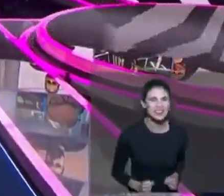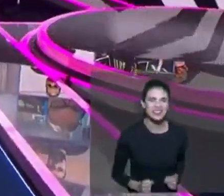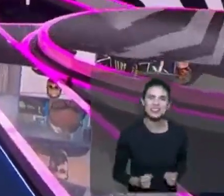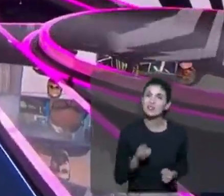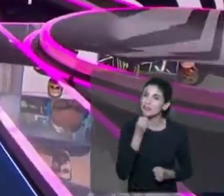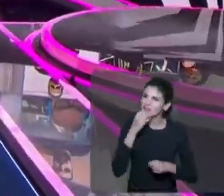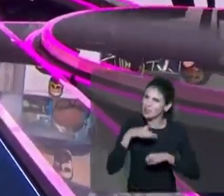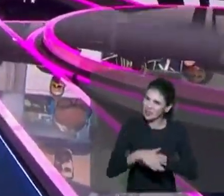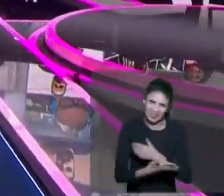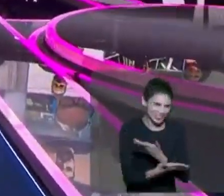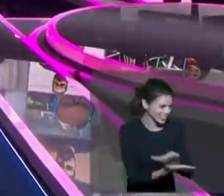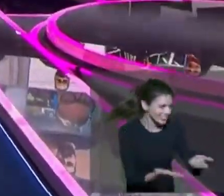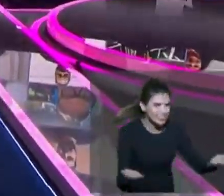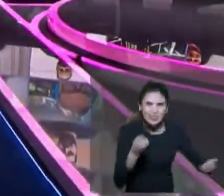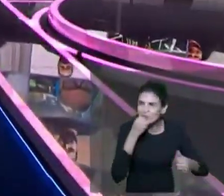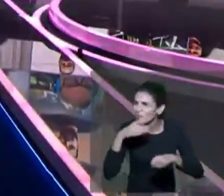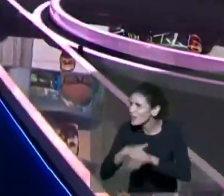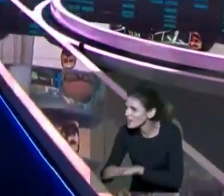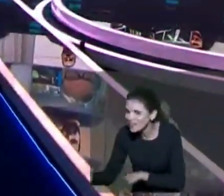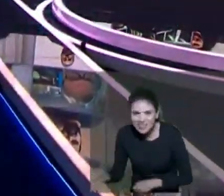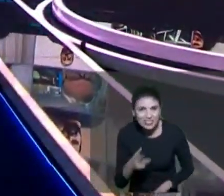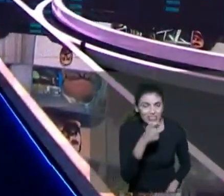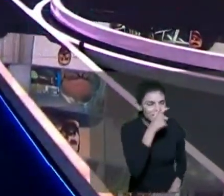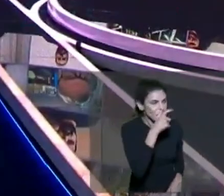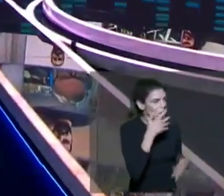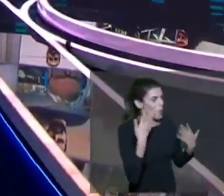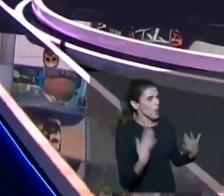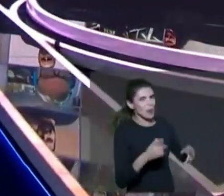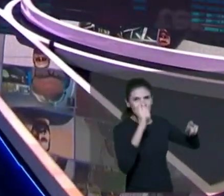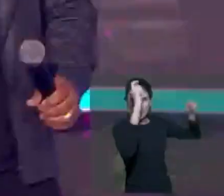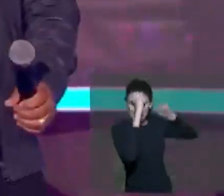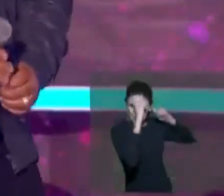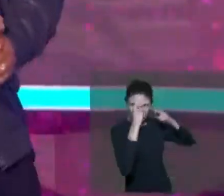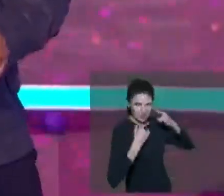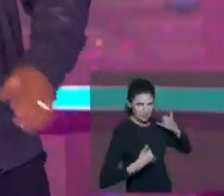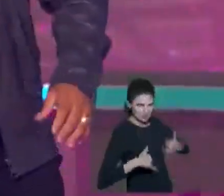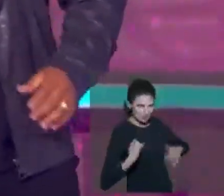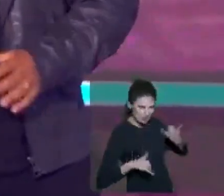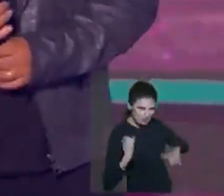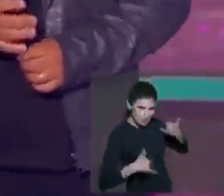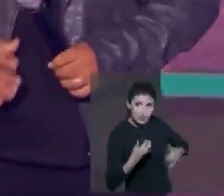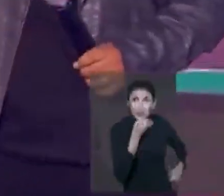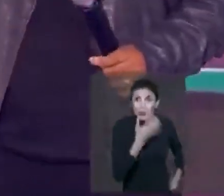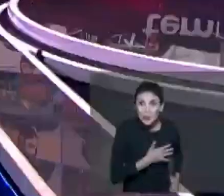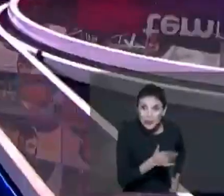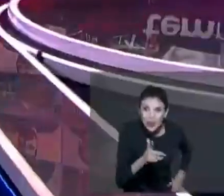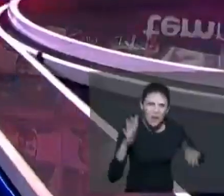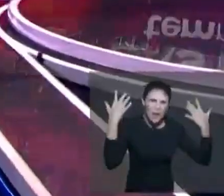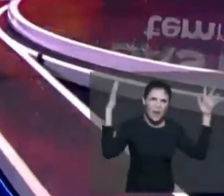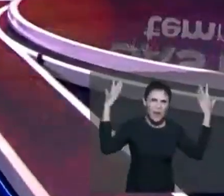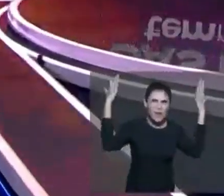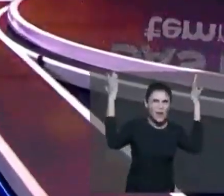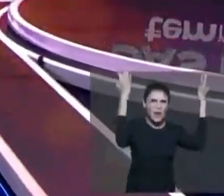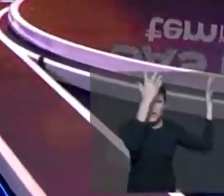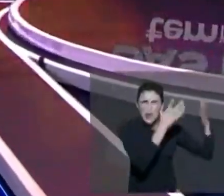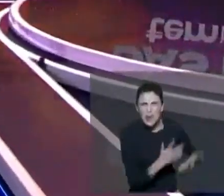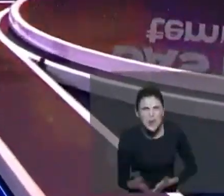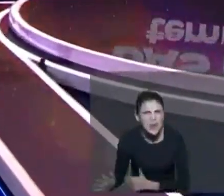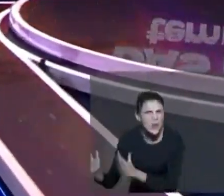Boa noite, turma. Boa noite, Luciano. Barões da Pisadinha. Quem gostou faz barulho, senhoras e senhores.